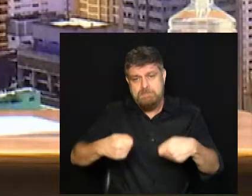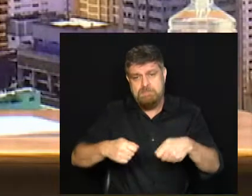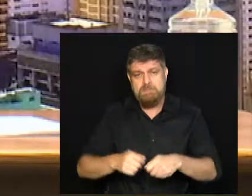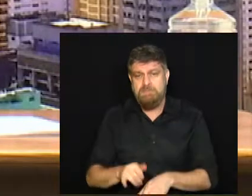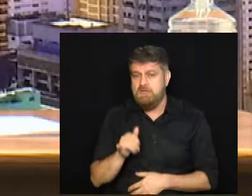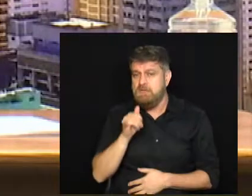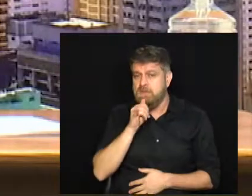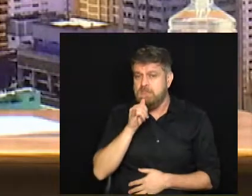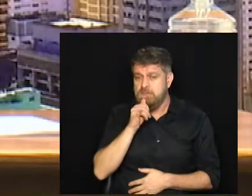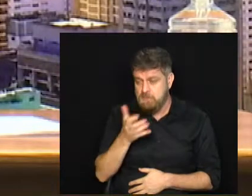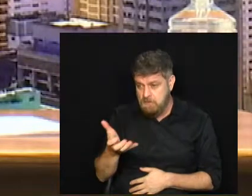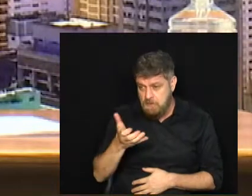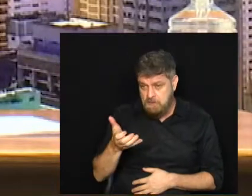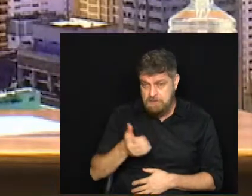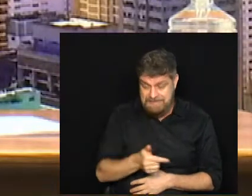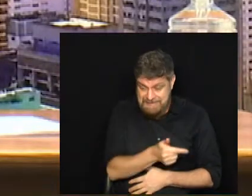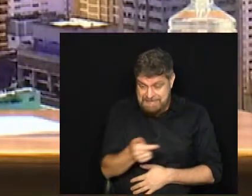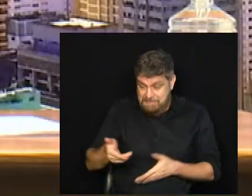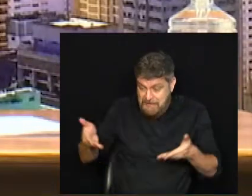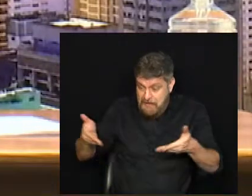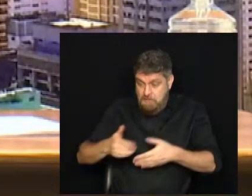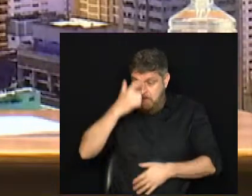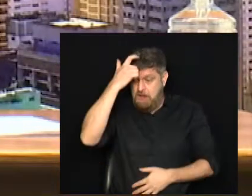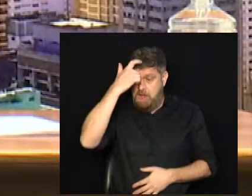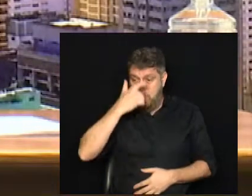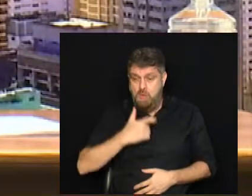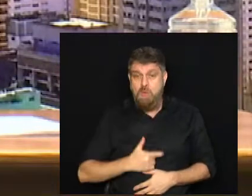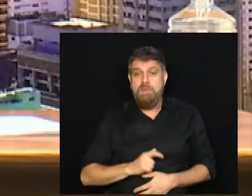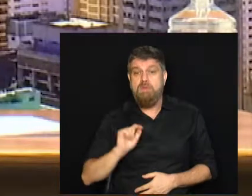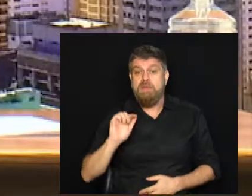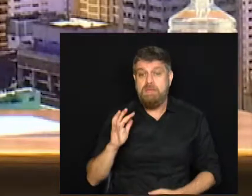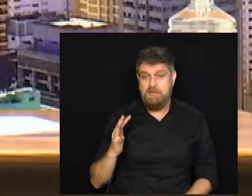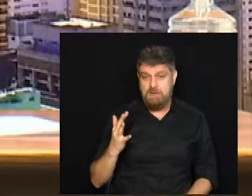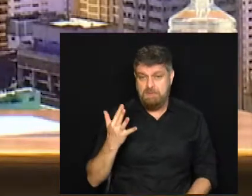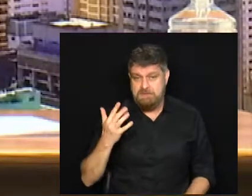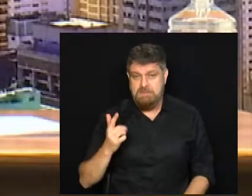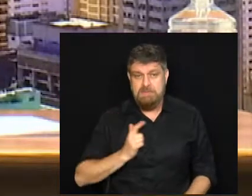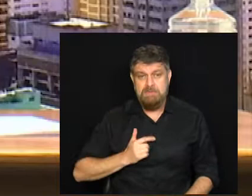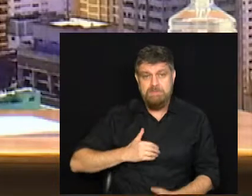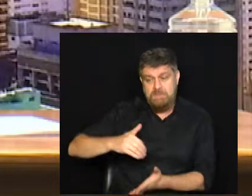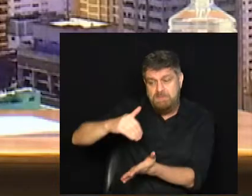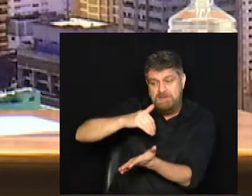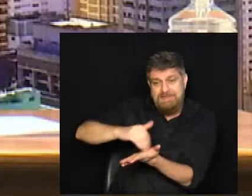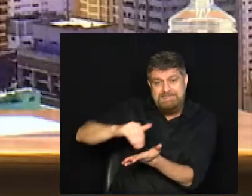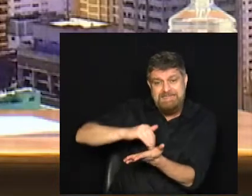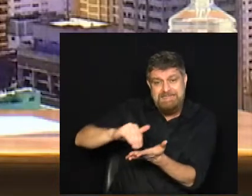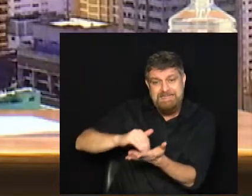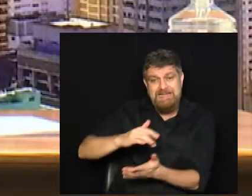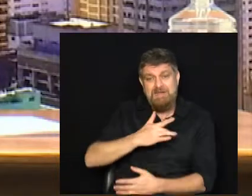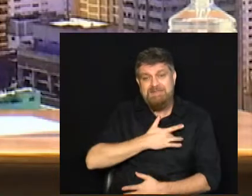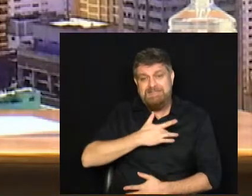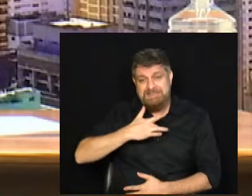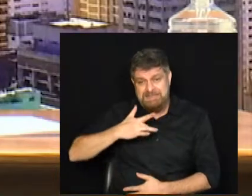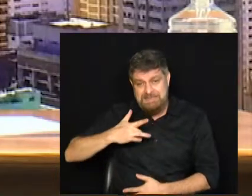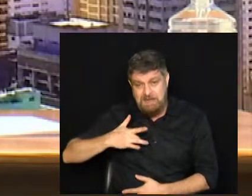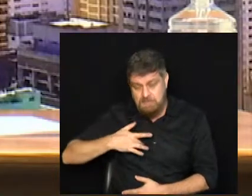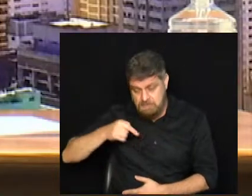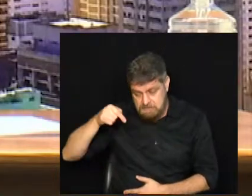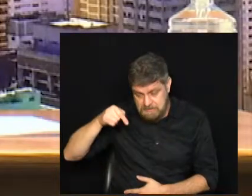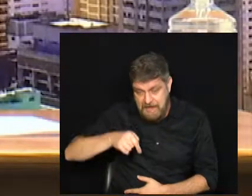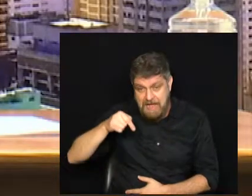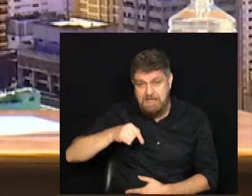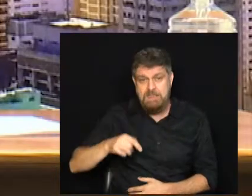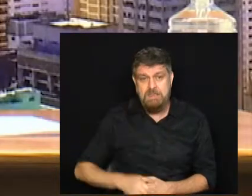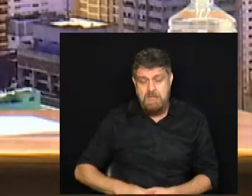eu queria que aconteceu essa semana comigo, uma demanda do secretário de Saúde de Campinas,